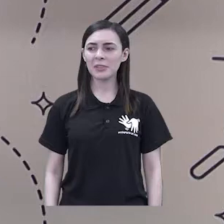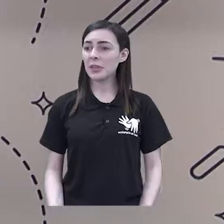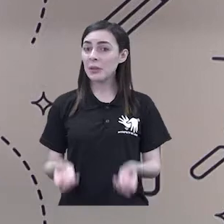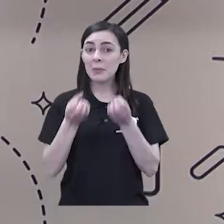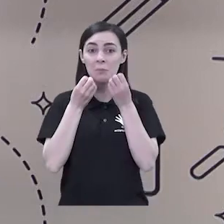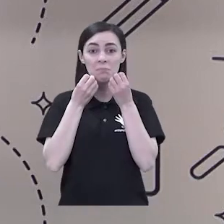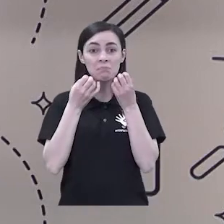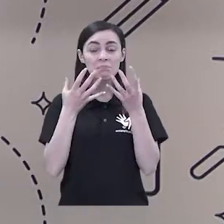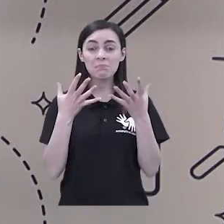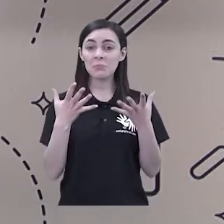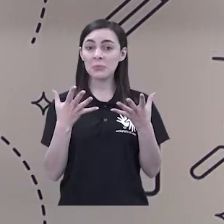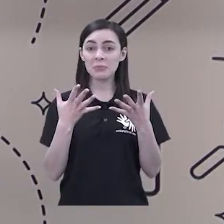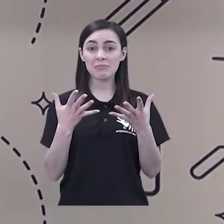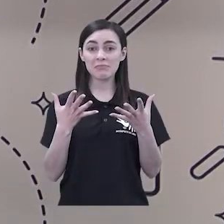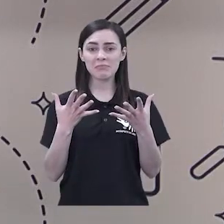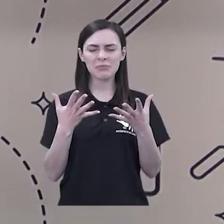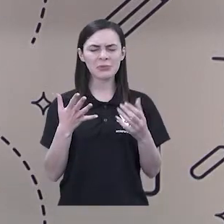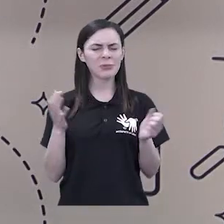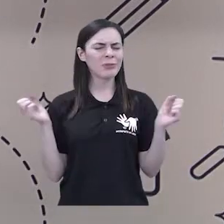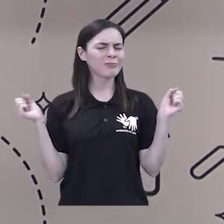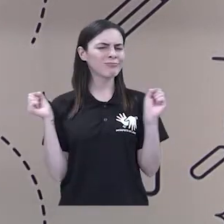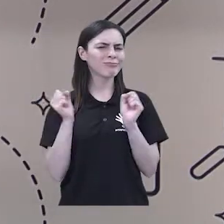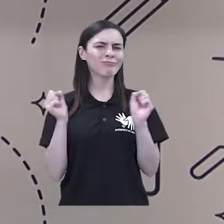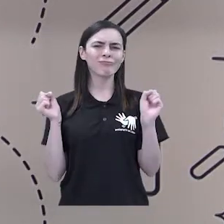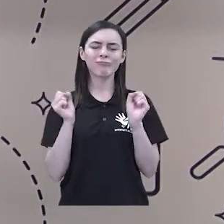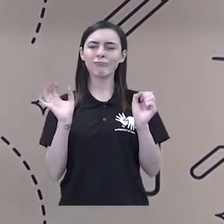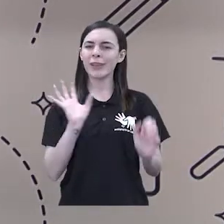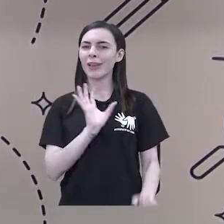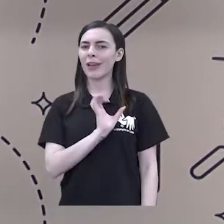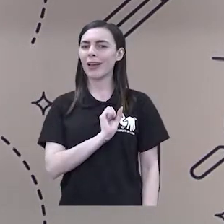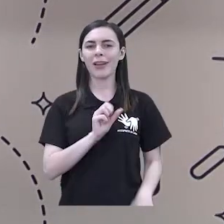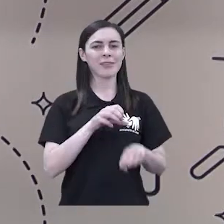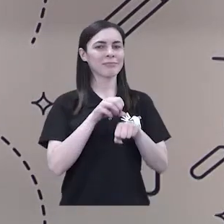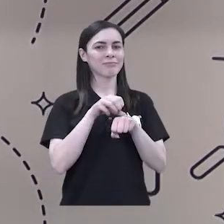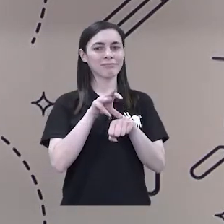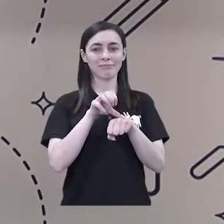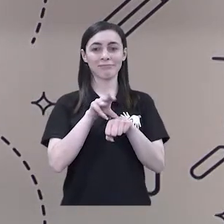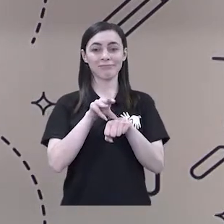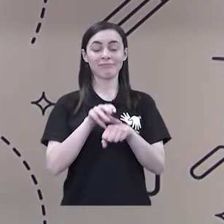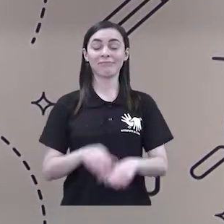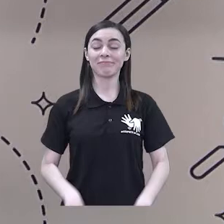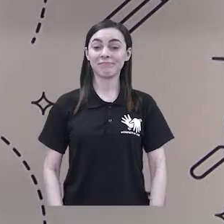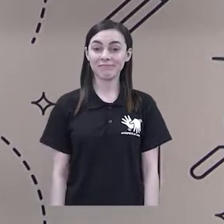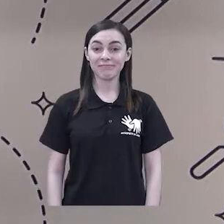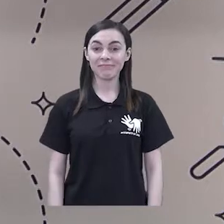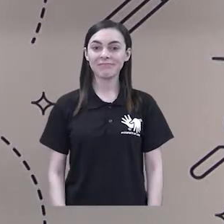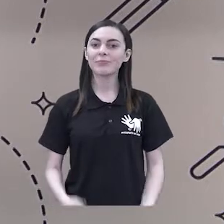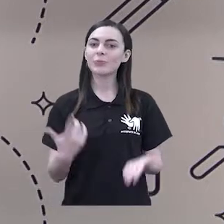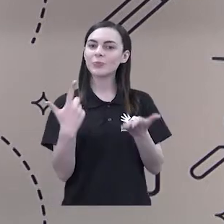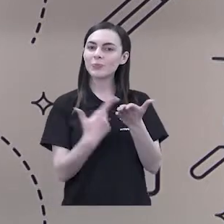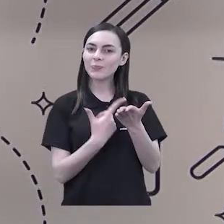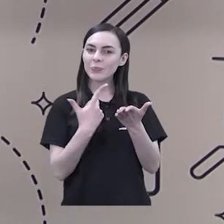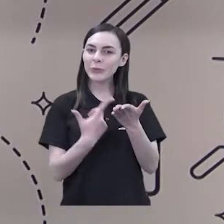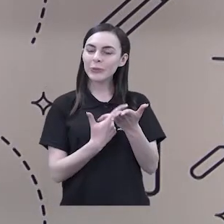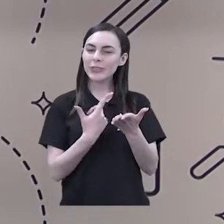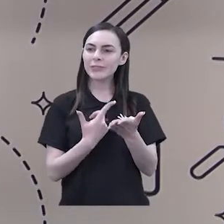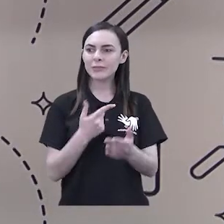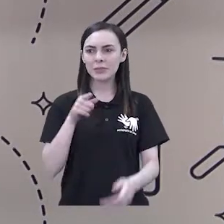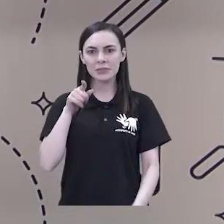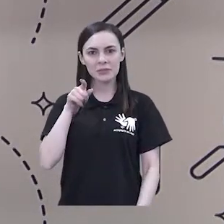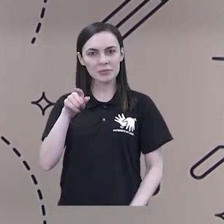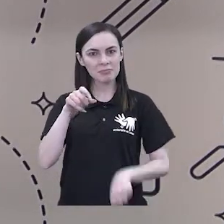Muito bem, Mariana. Nós amamos a sua dica. E olha só, este livro que